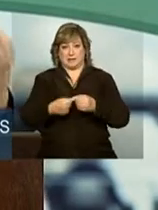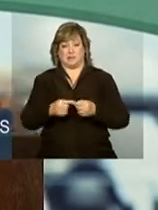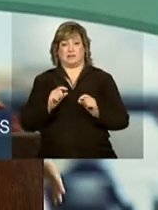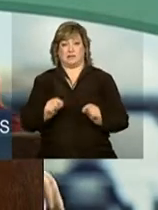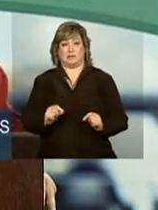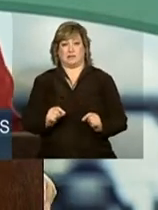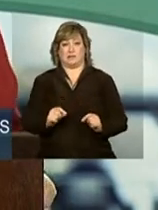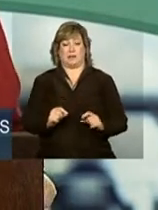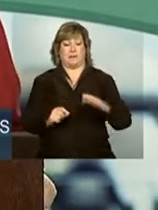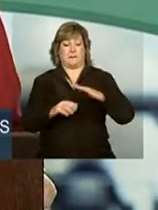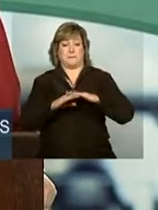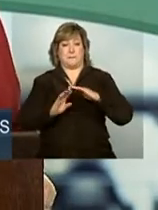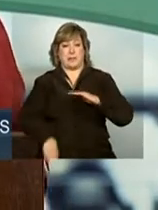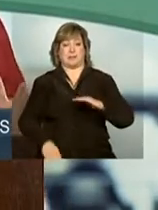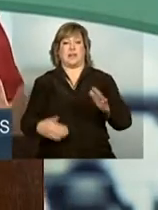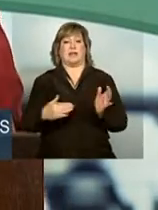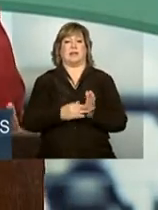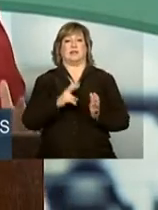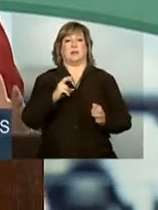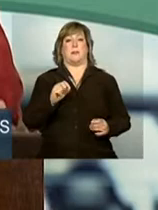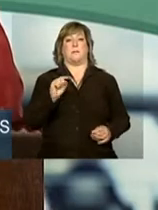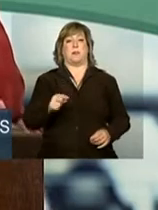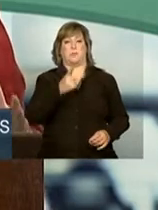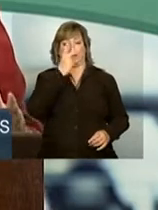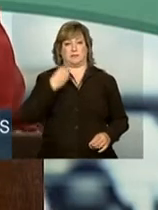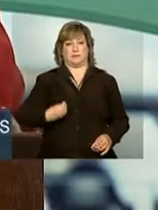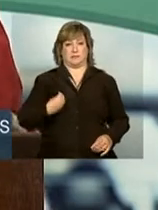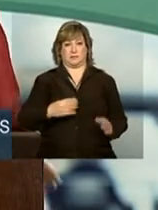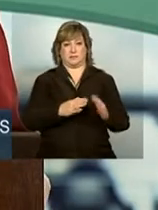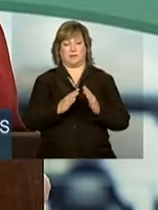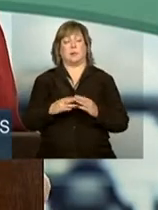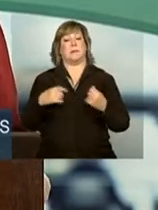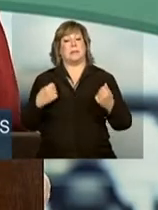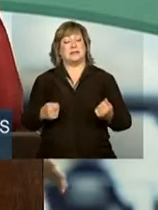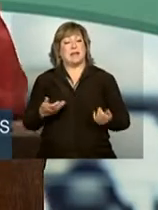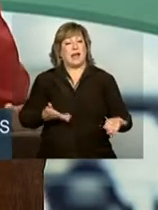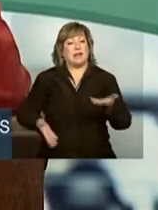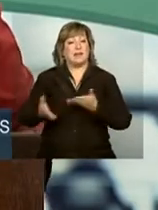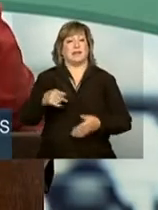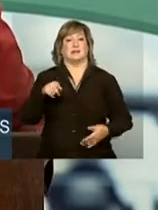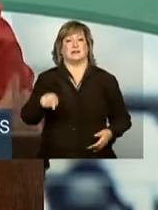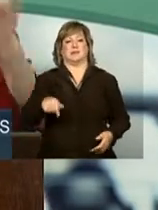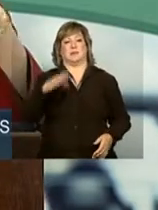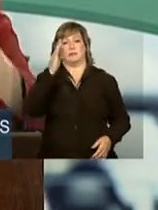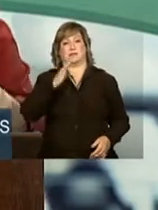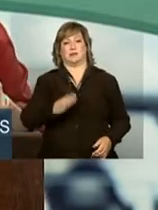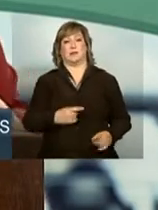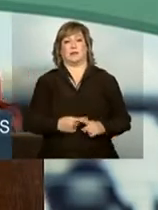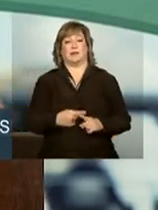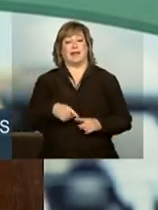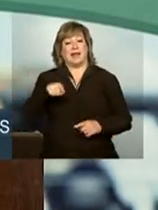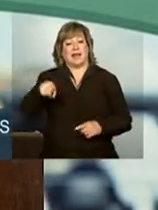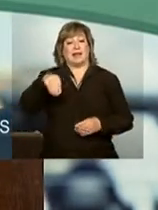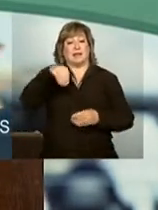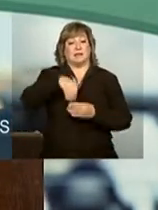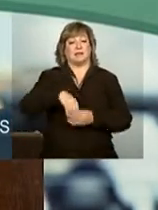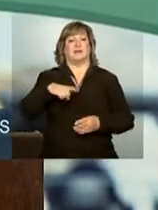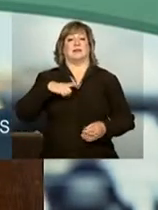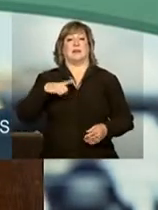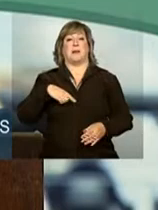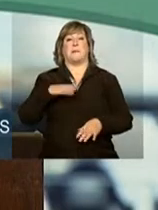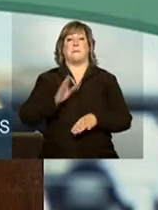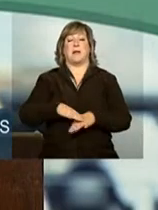até 50 mil habitantes, tem de ser olhado no Brasil. Tem de ser olhado porque lá estão mais